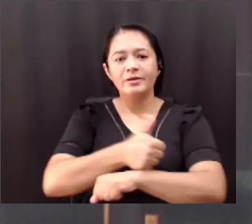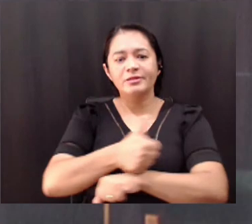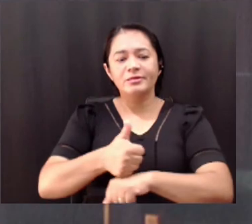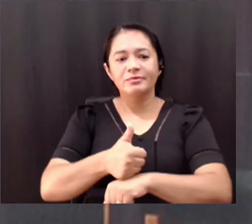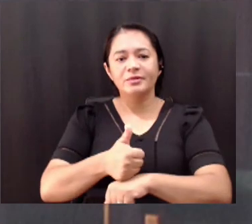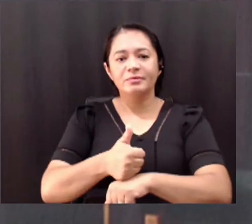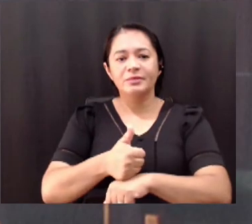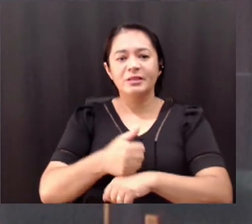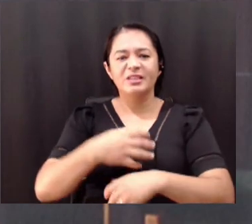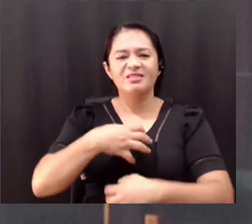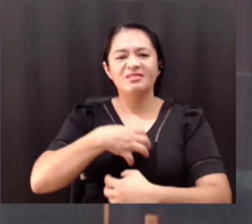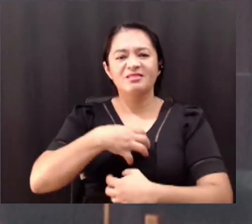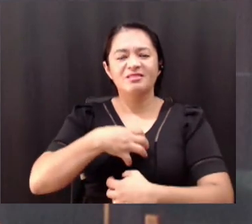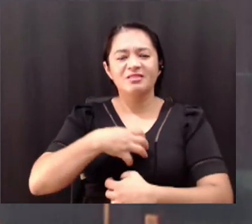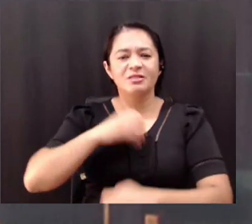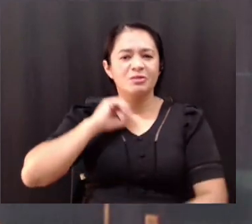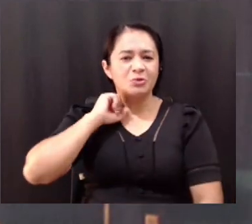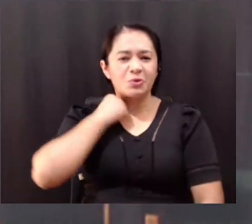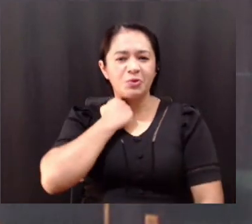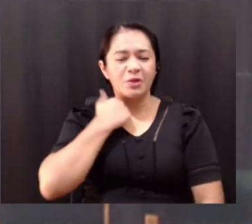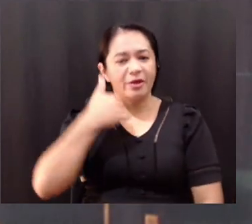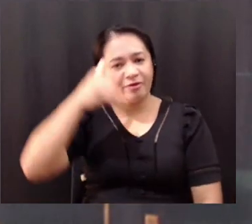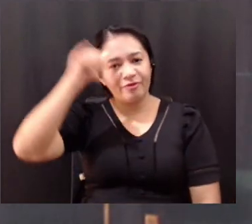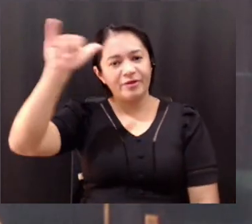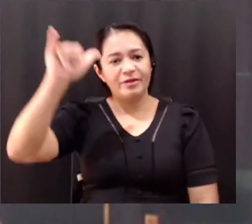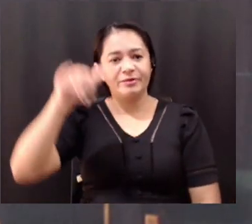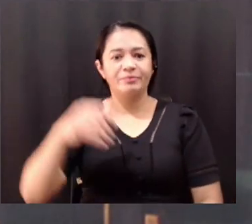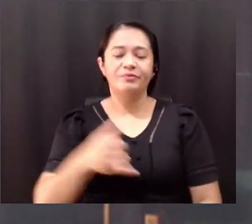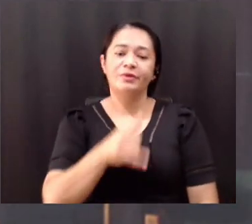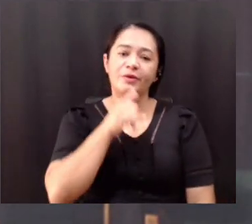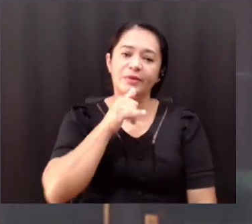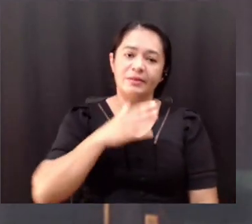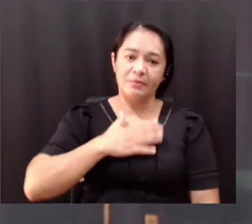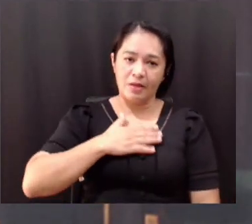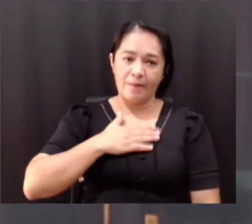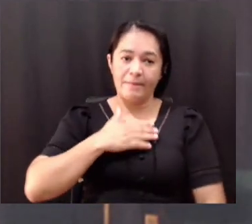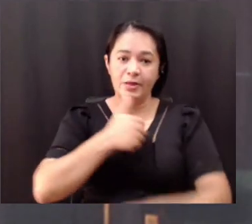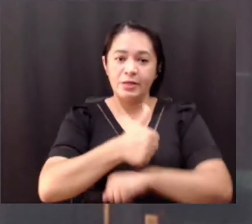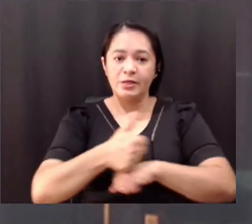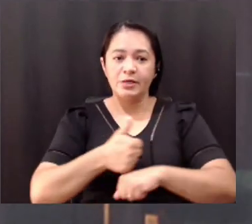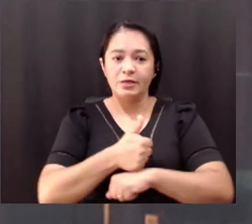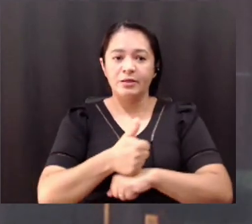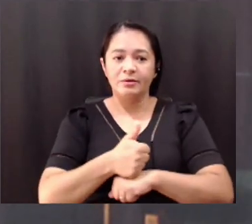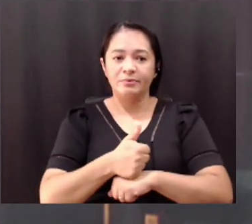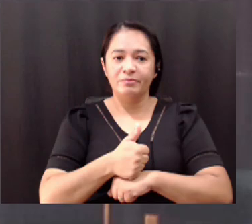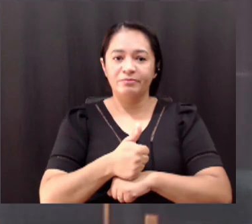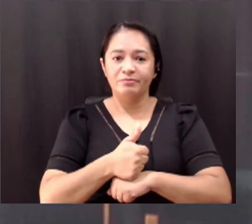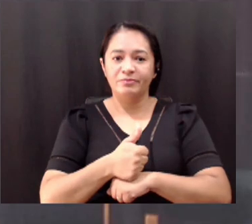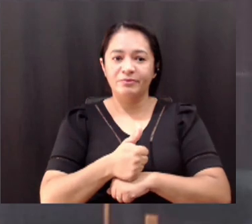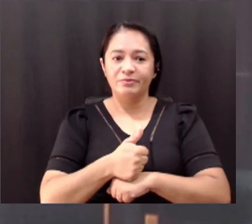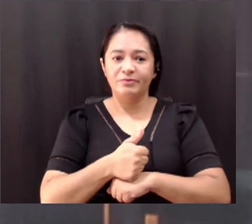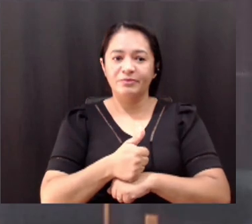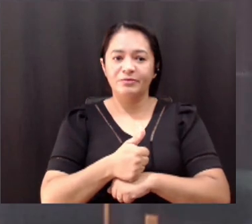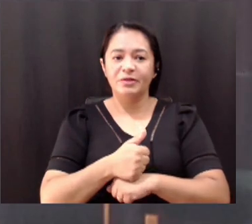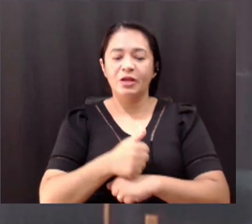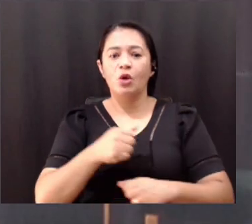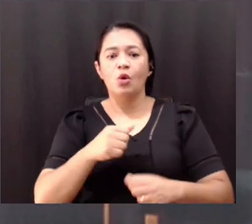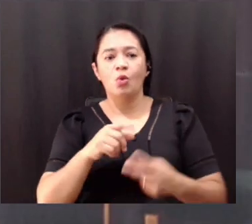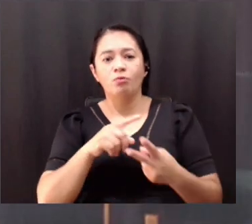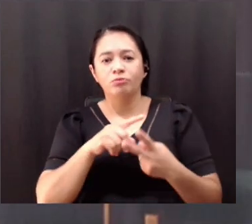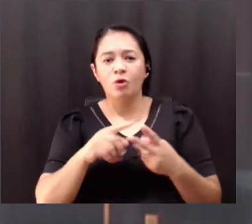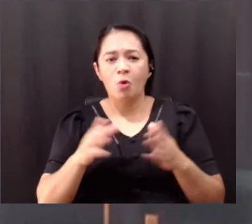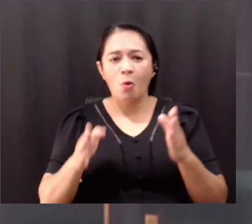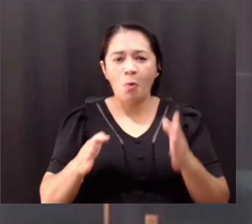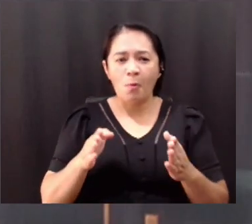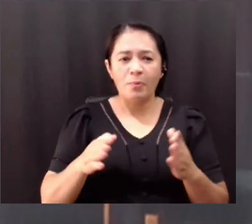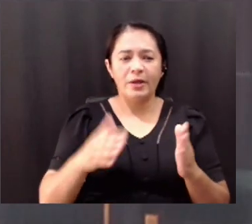dia estressado. Então, por exemplo, na minha atividade, um duplo cheque de uma atividade que é feita, dos prazos que são cumpridos,